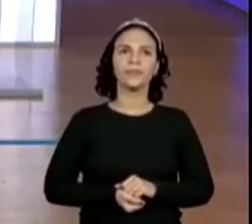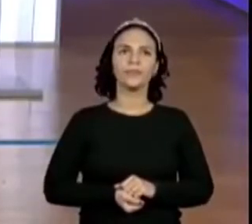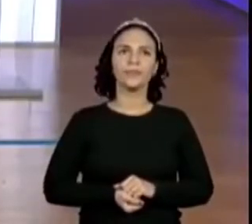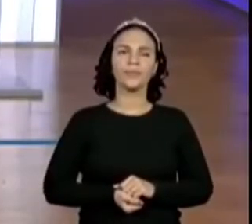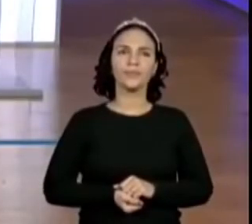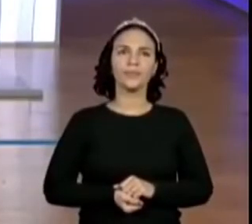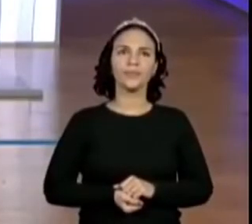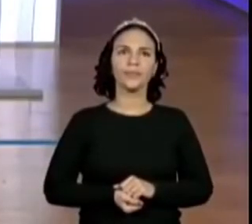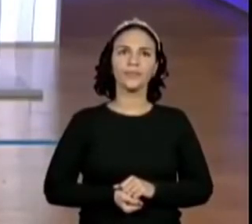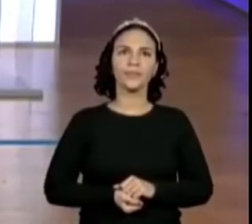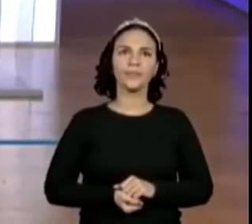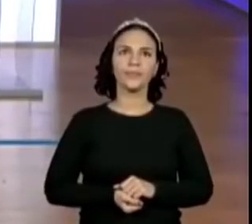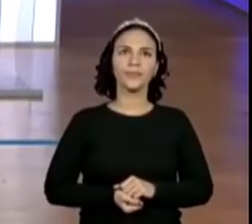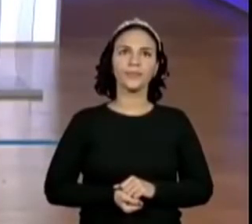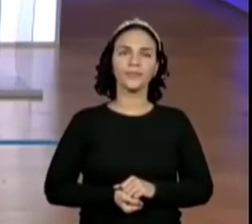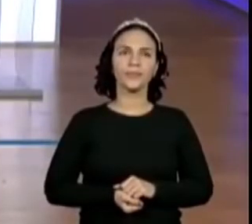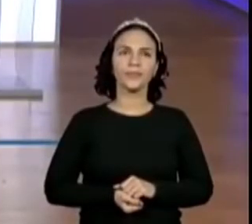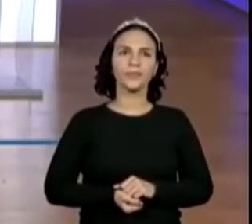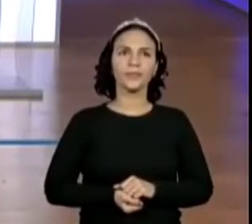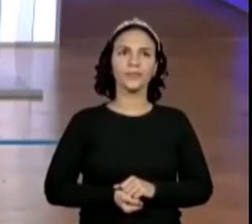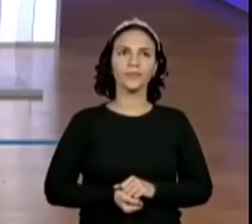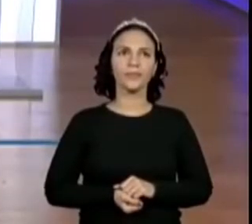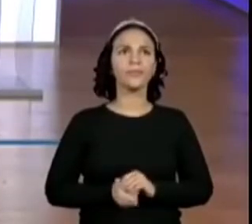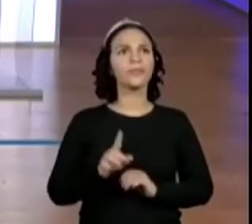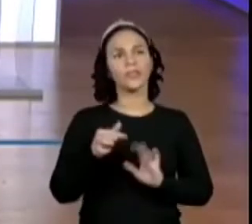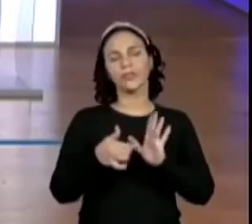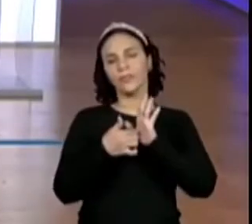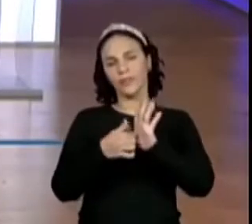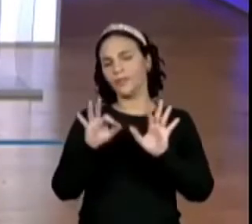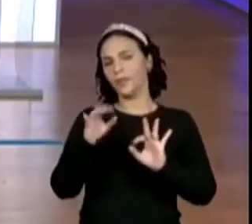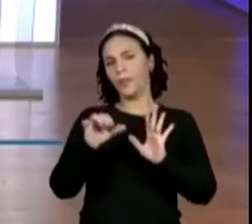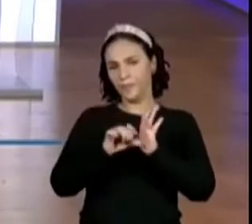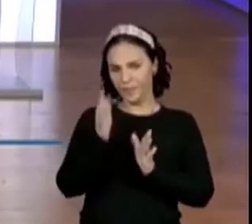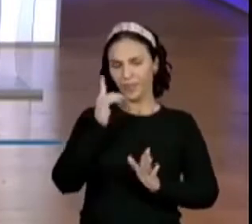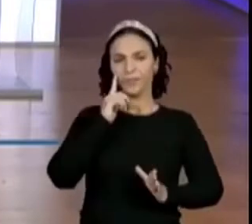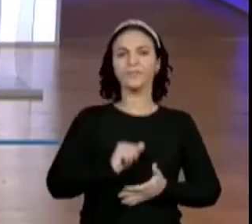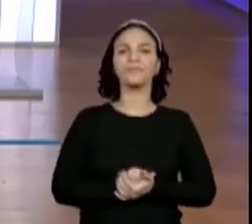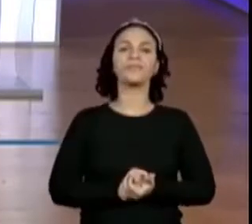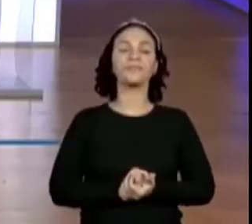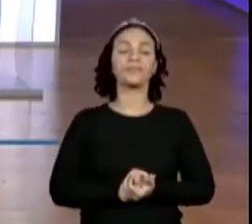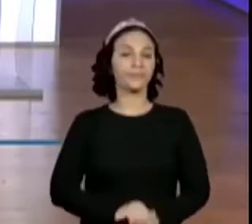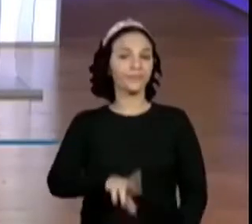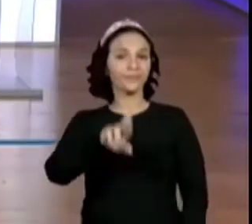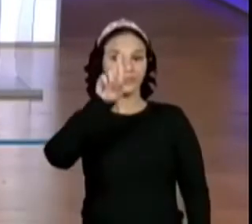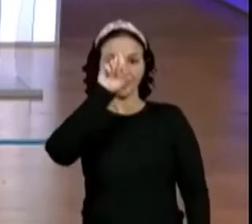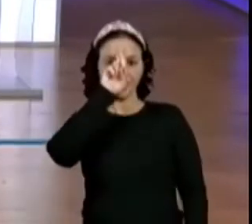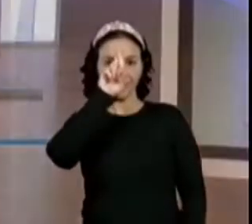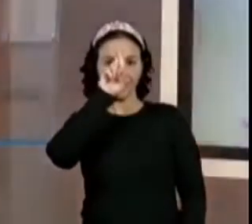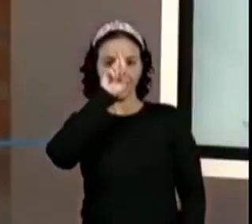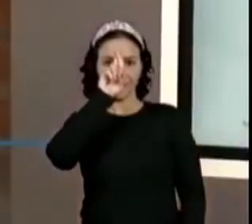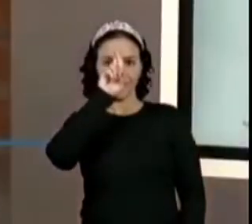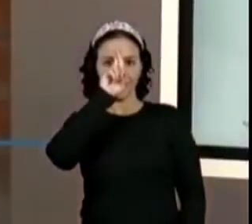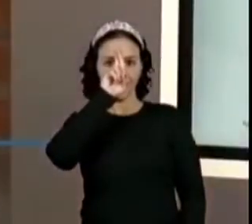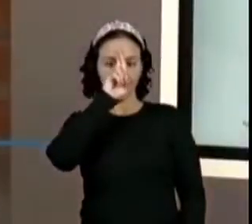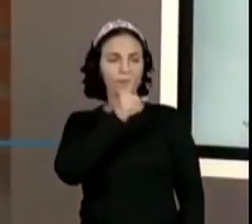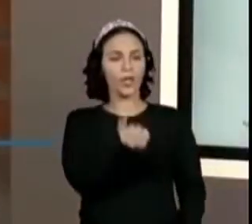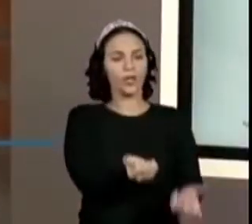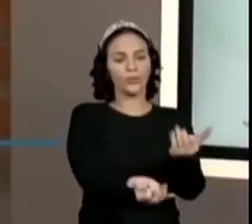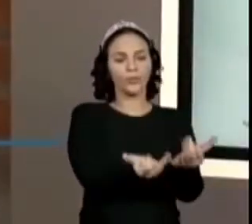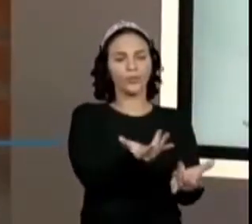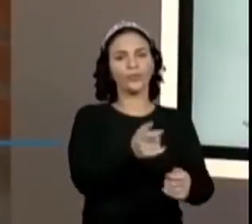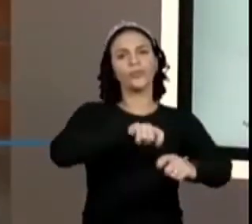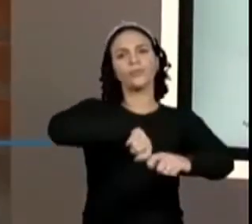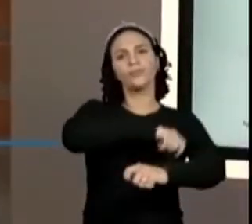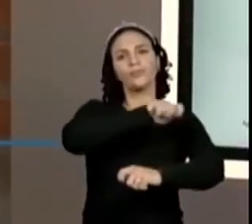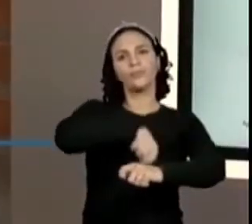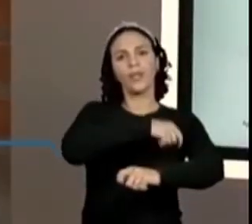Olha só. Deixa eu recitar sem aparecer escrito primeiro. Meio-dia, panela no fogo,